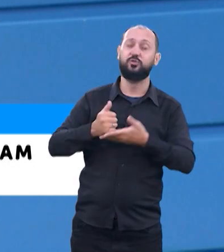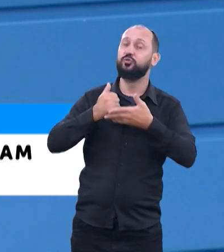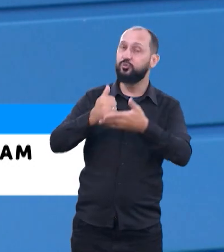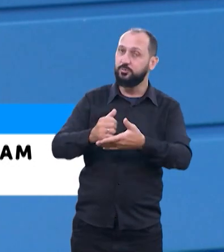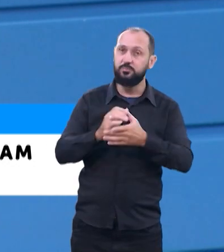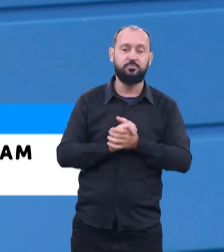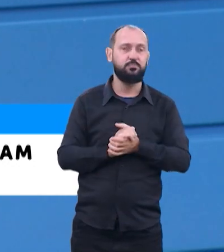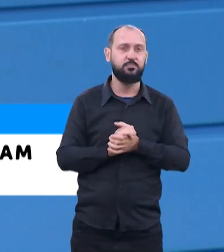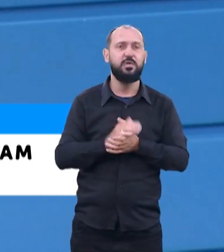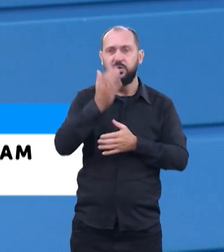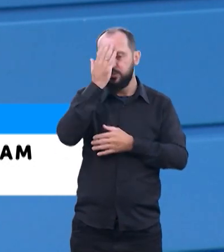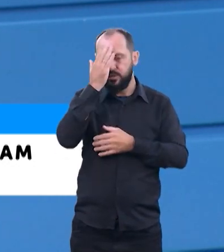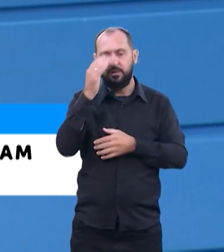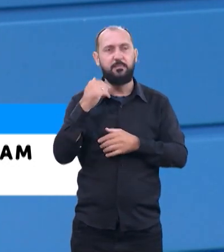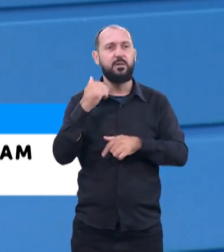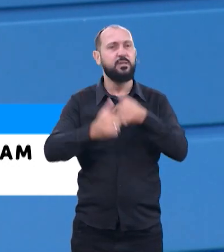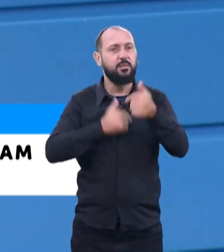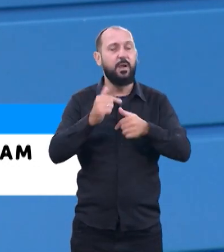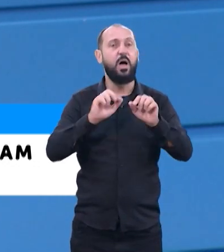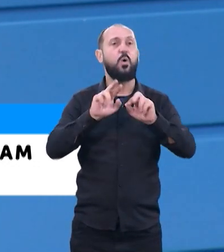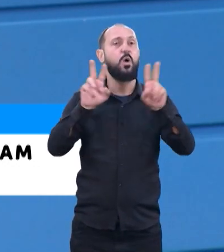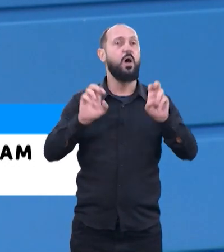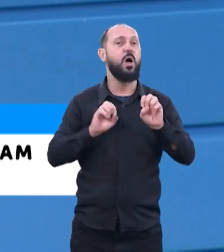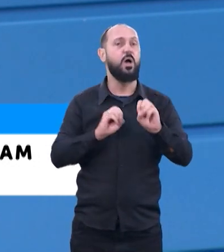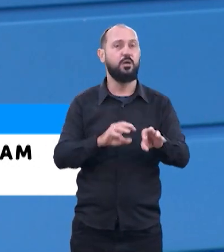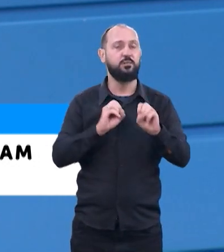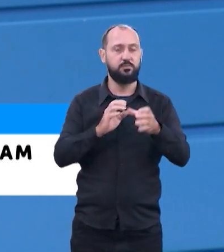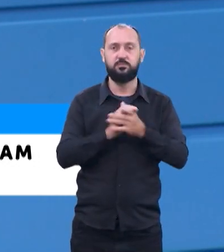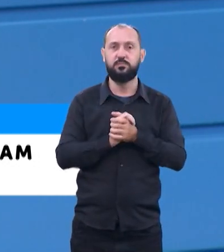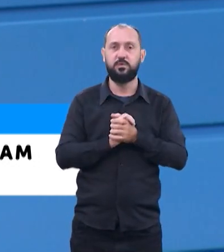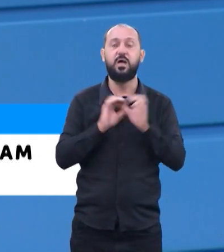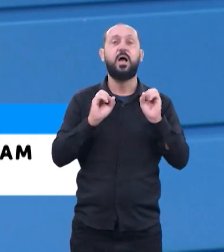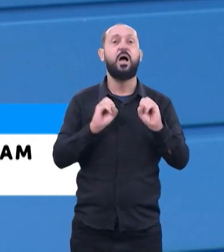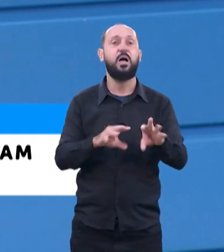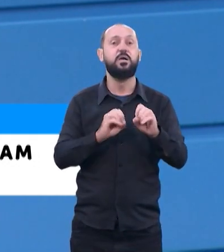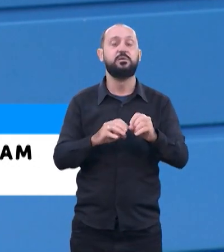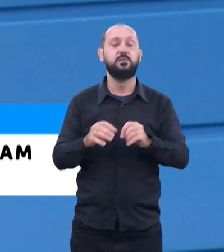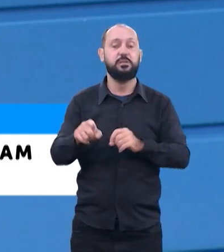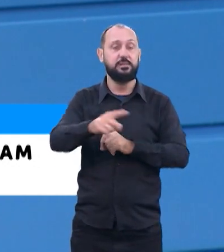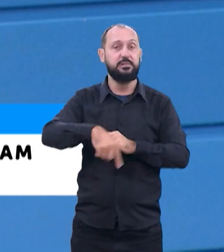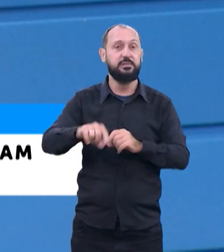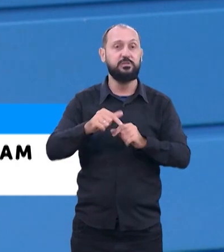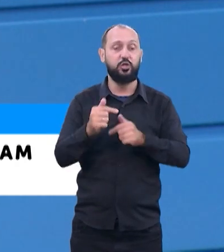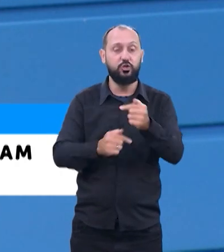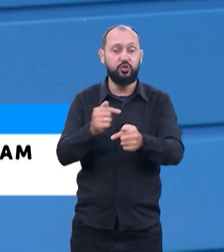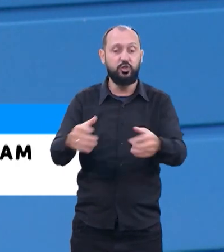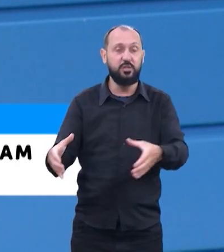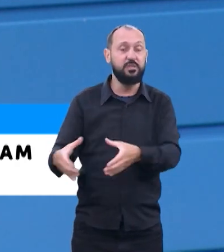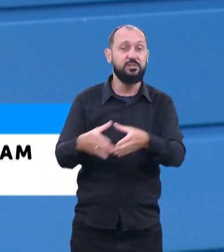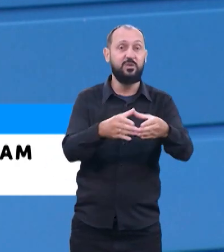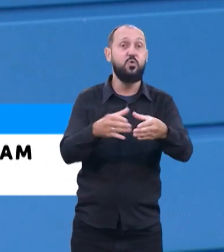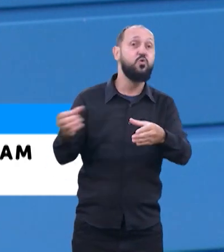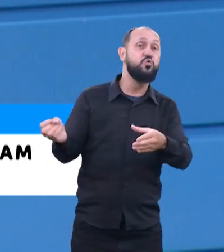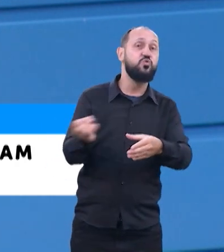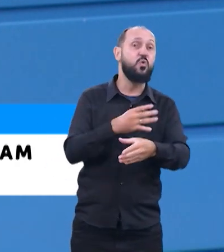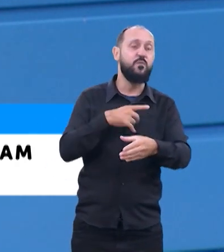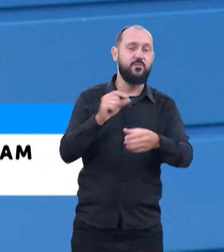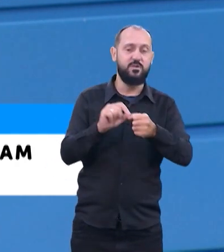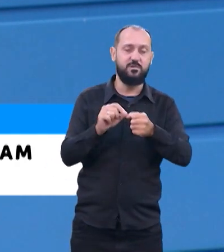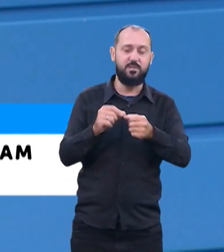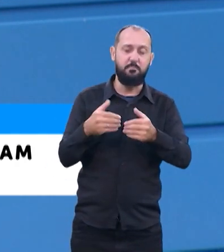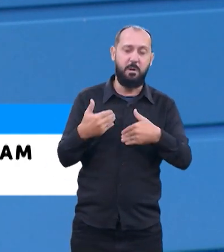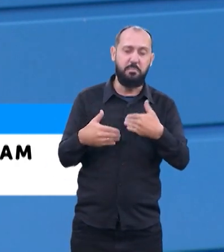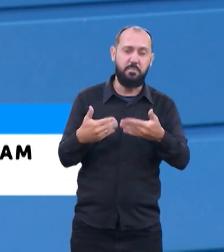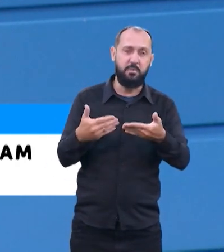que para isso nós temos que trabalhar a educação. A educação dessa nova geração que hoje está